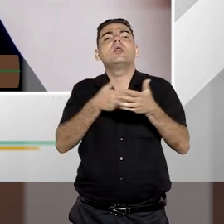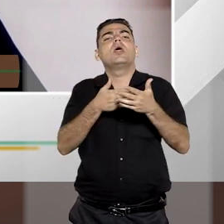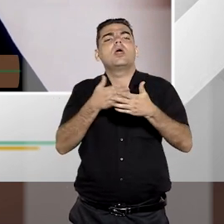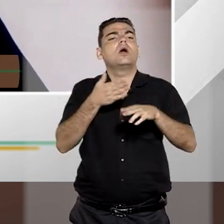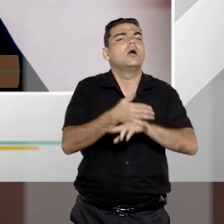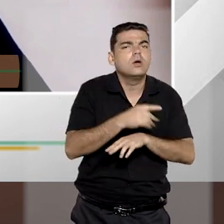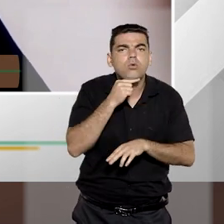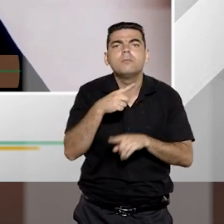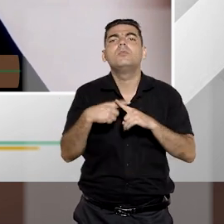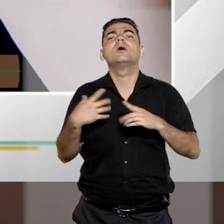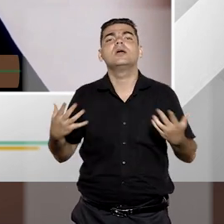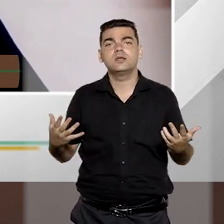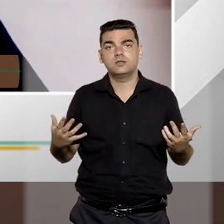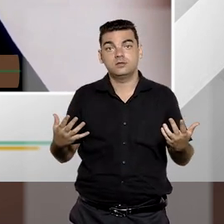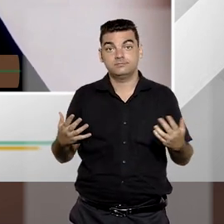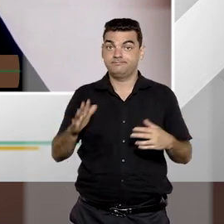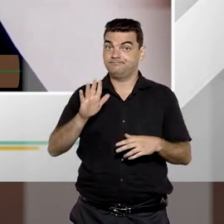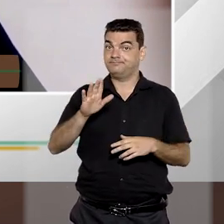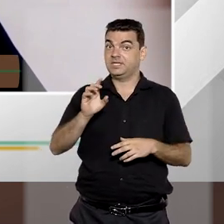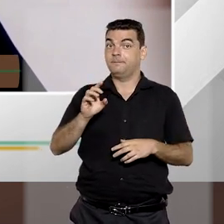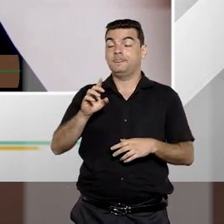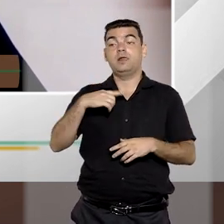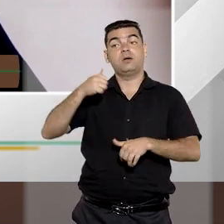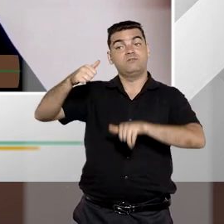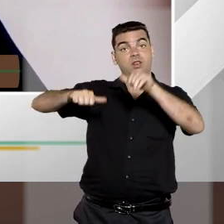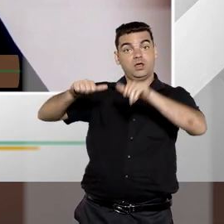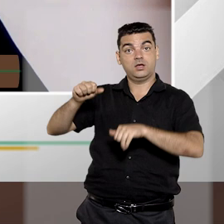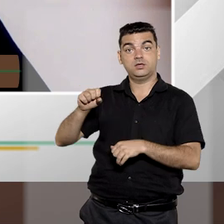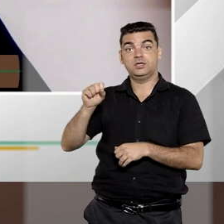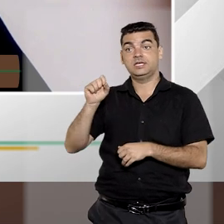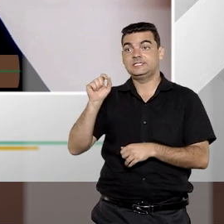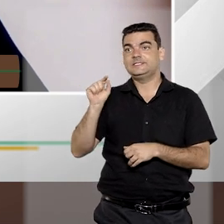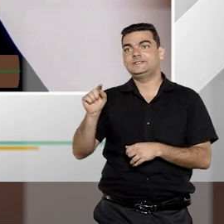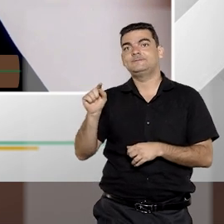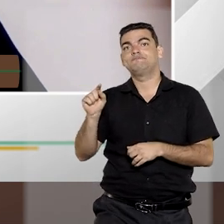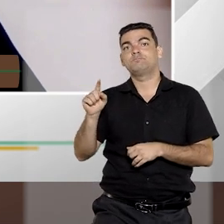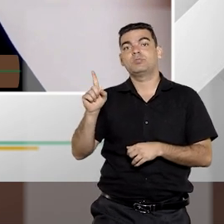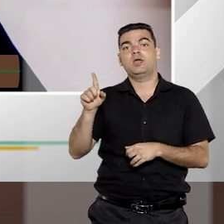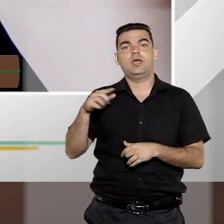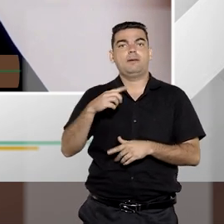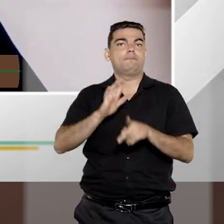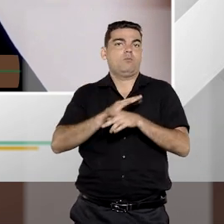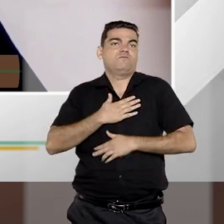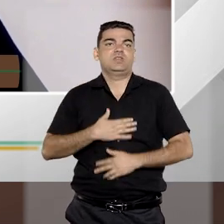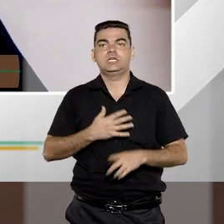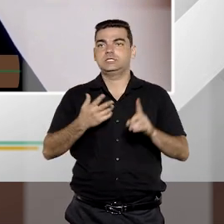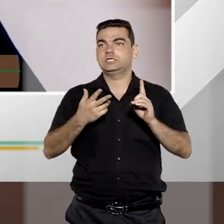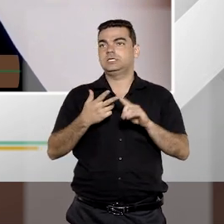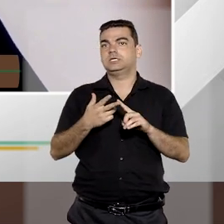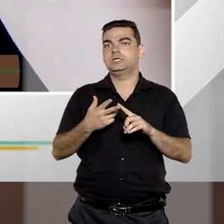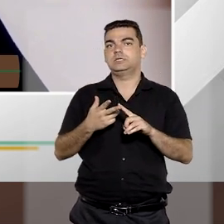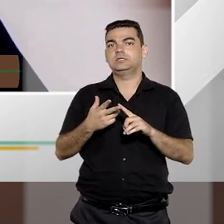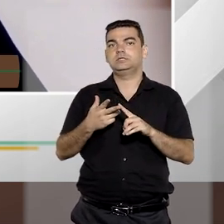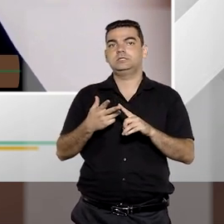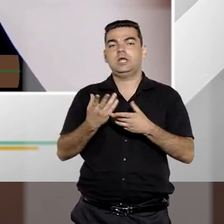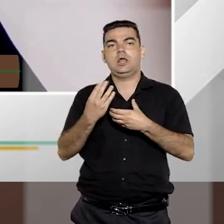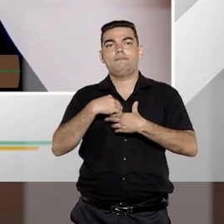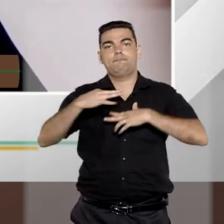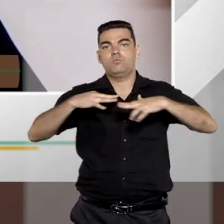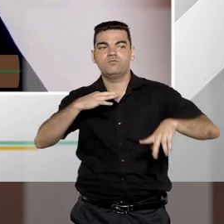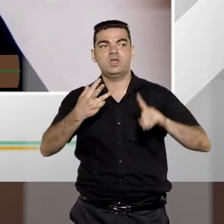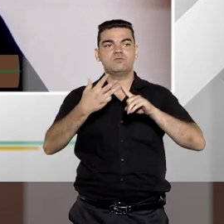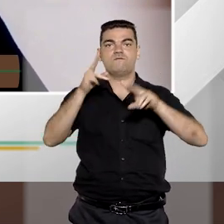participação. Mas isso é por quê? É para que se verifique se trata-se de uma deficiência física, se ela é motora,